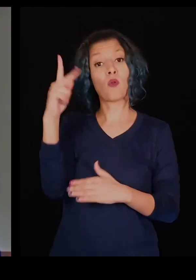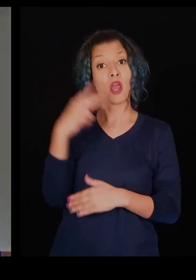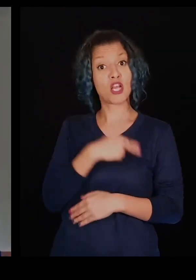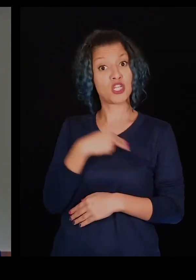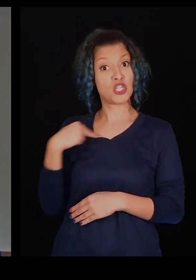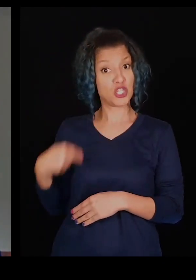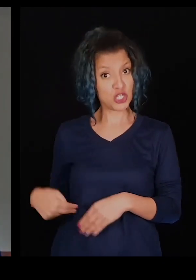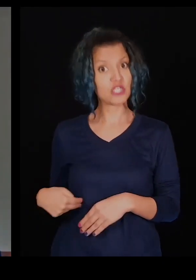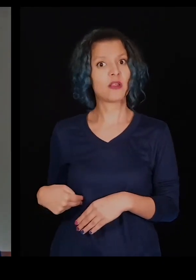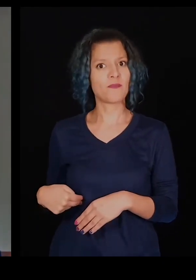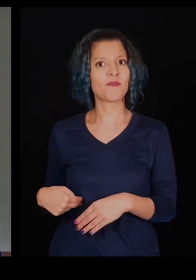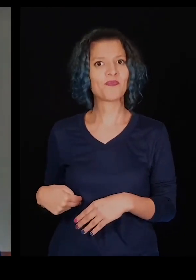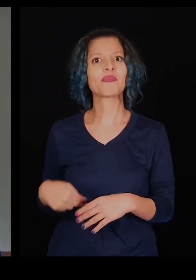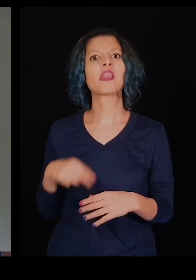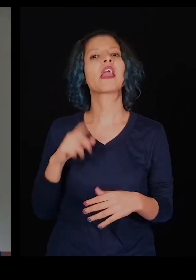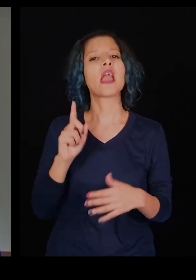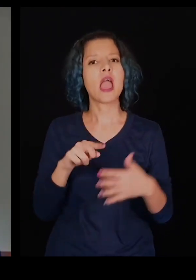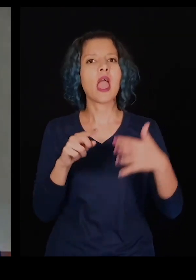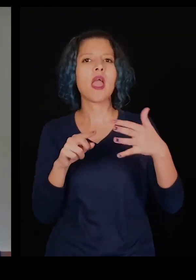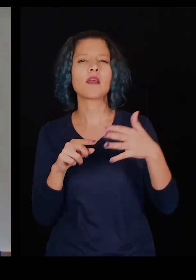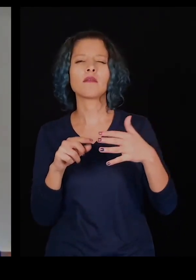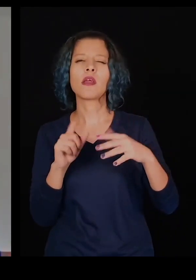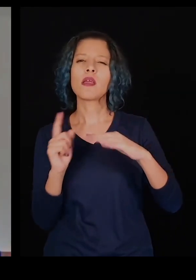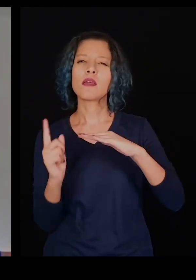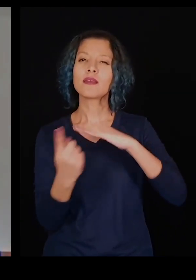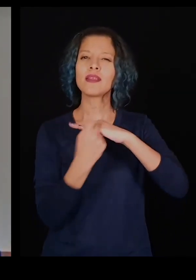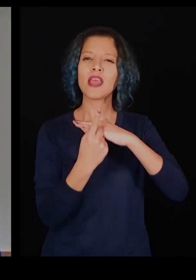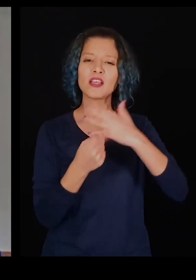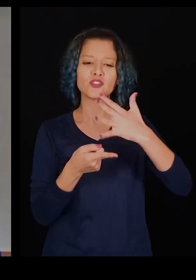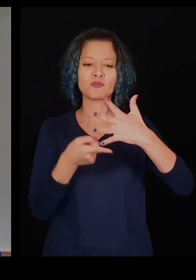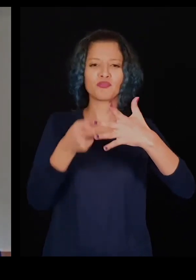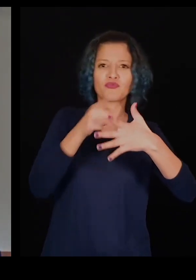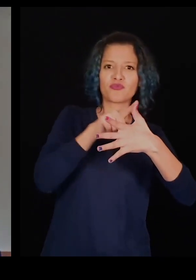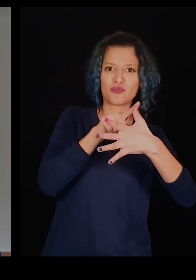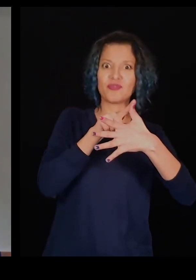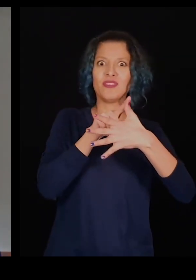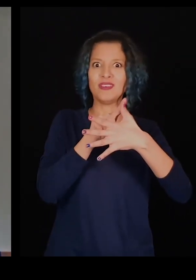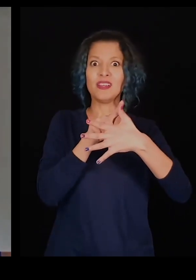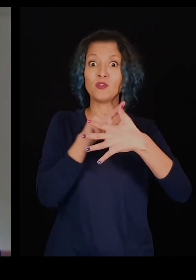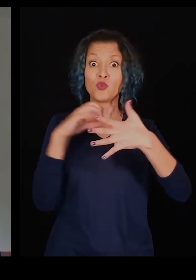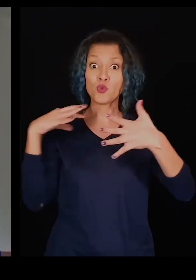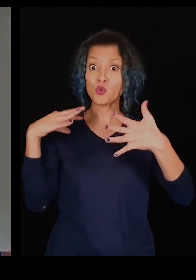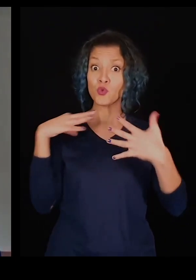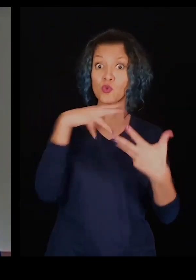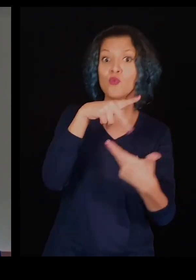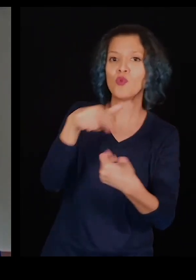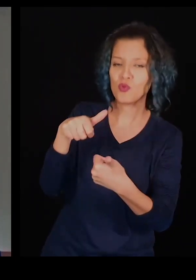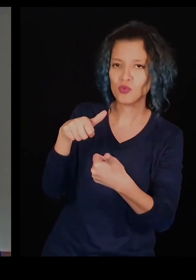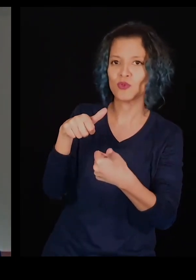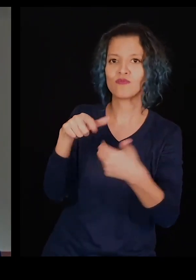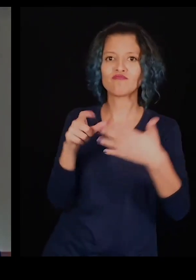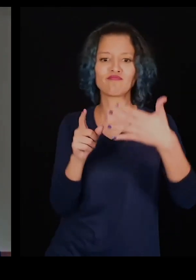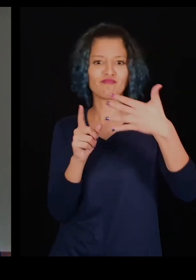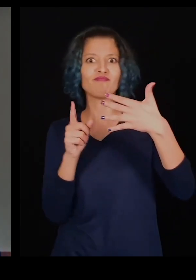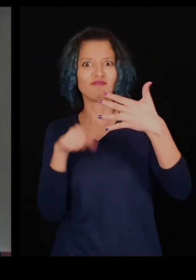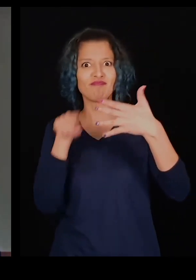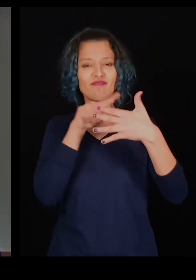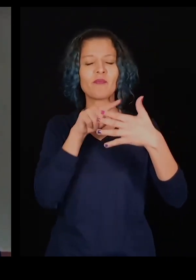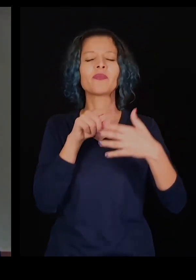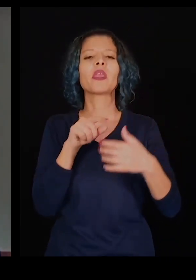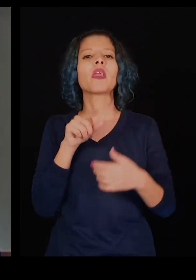as cinco maiores players de facilities do mundo. E elas entraram com uma visão